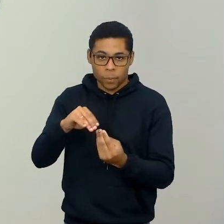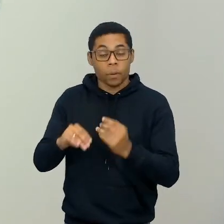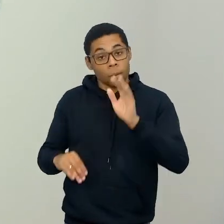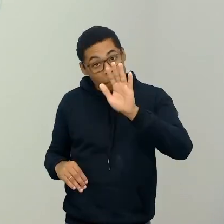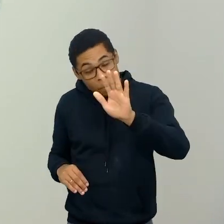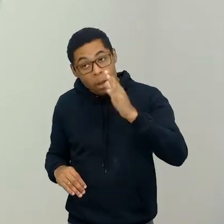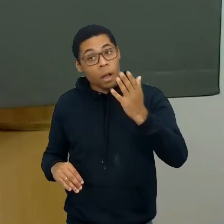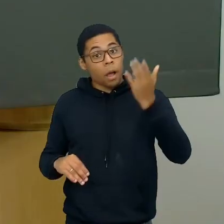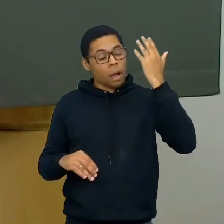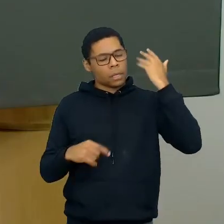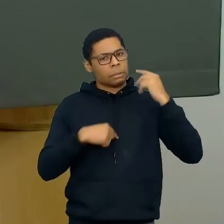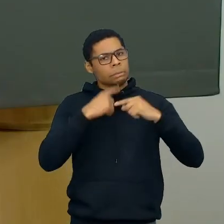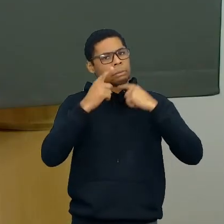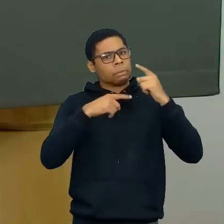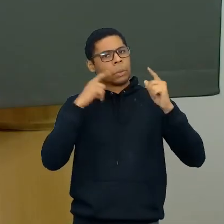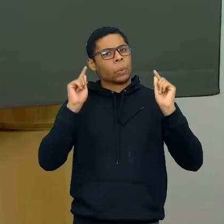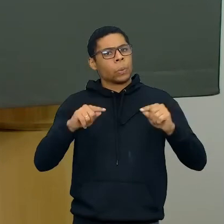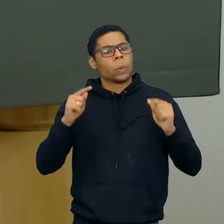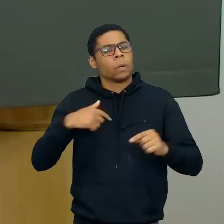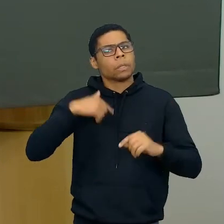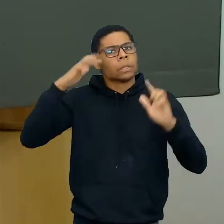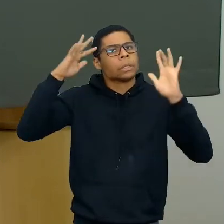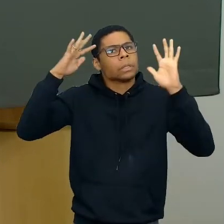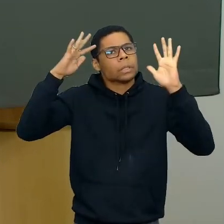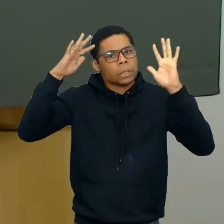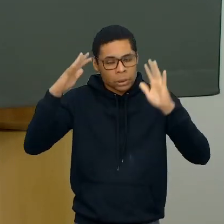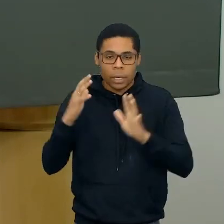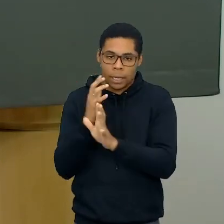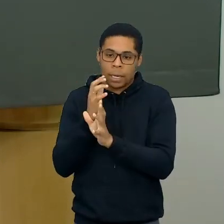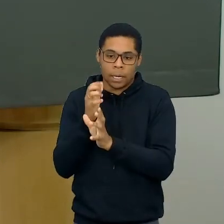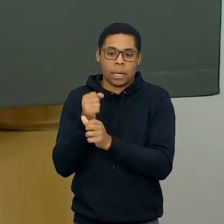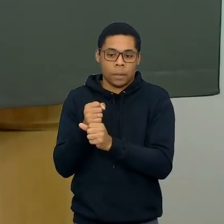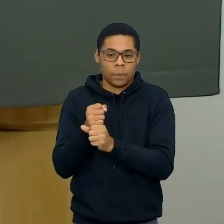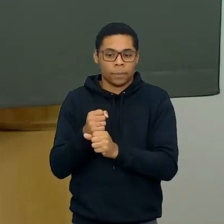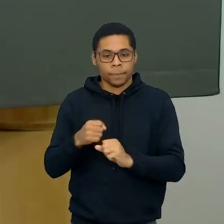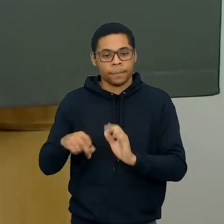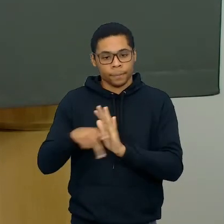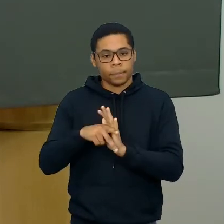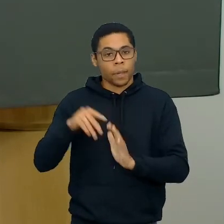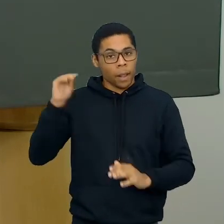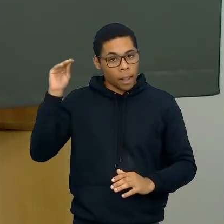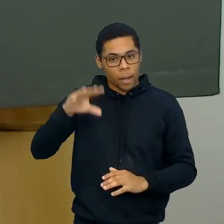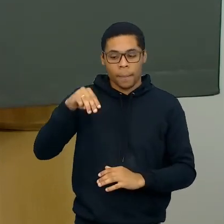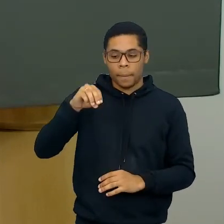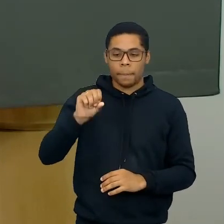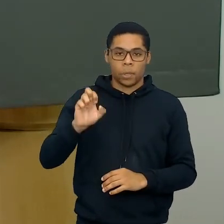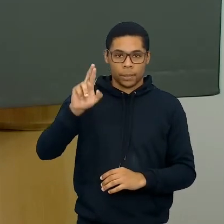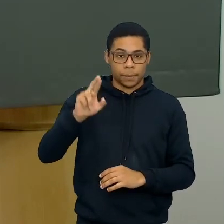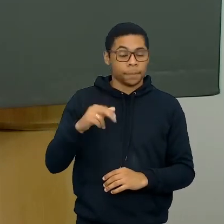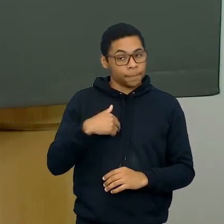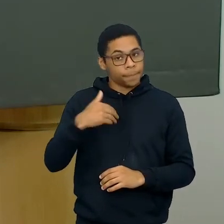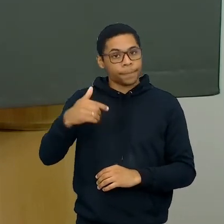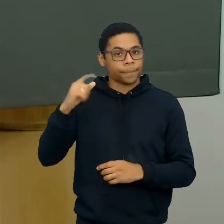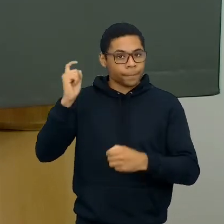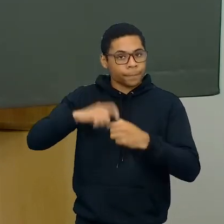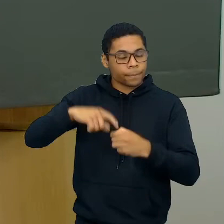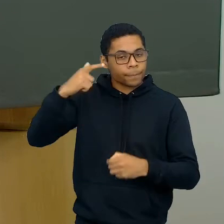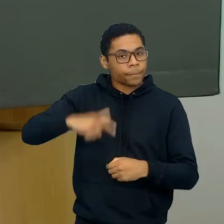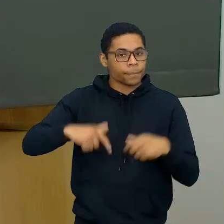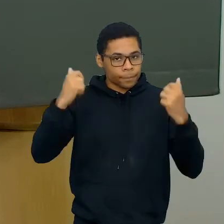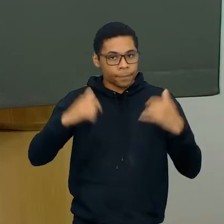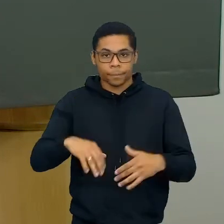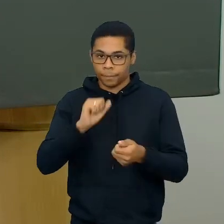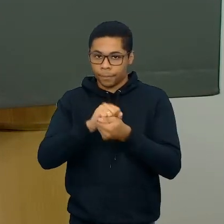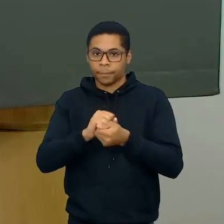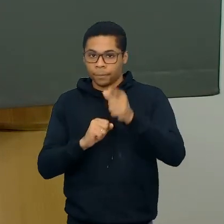antes eu fiquei na dúvida, eu fiquei na neura aí com esse cálculo da lâmpada de Moser. Aí eu vou retomar alguns conceitos,